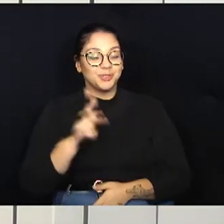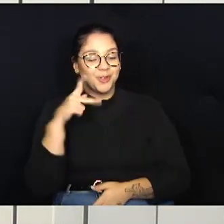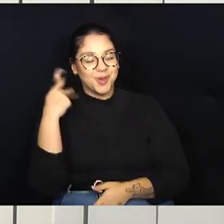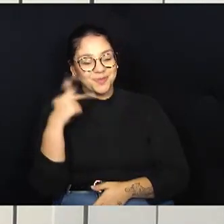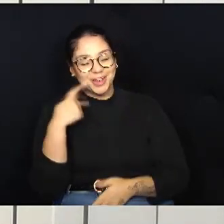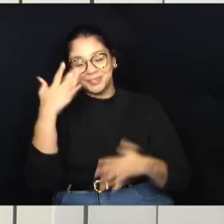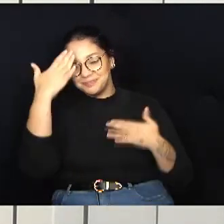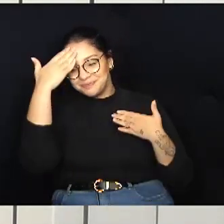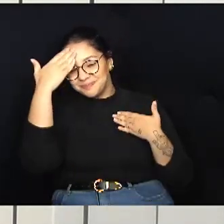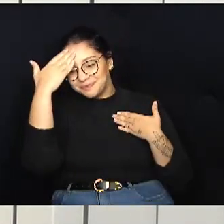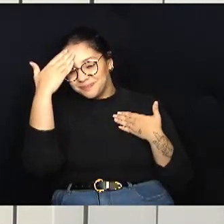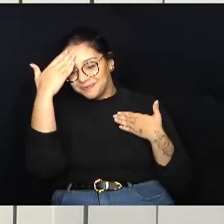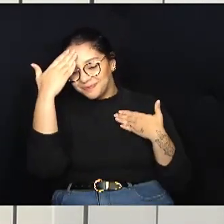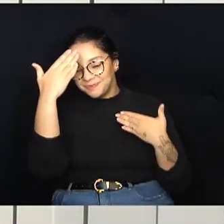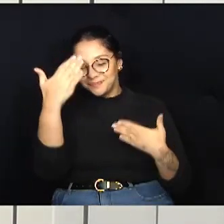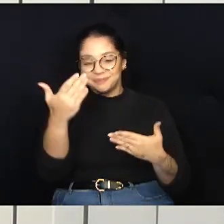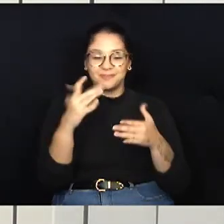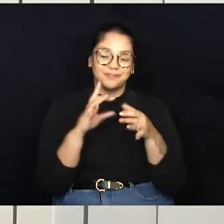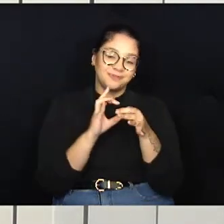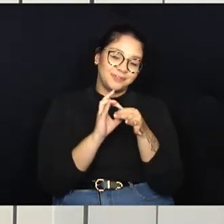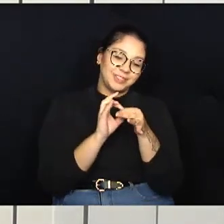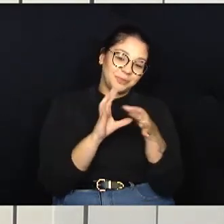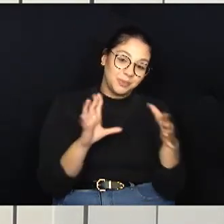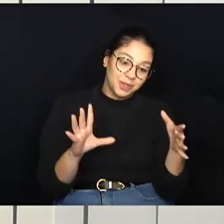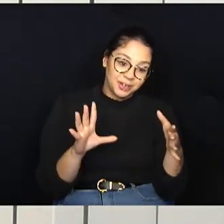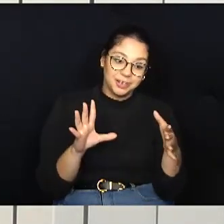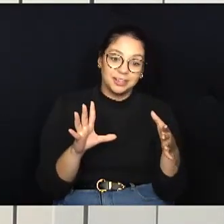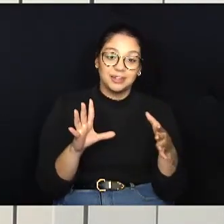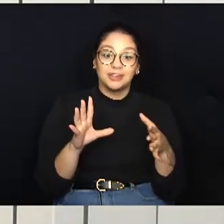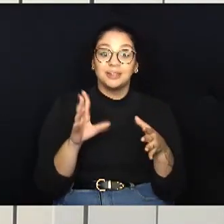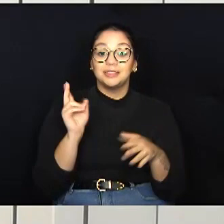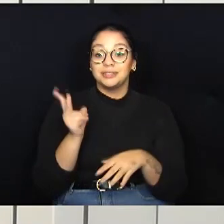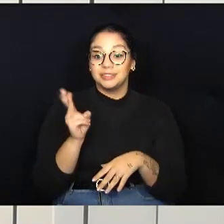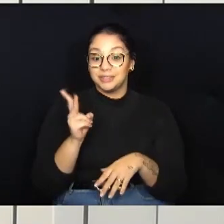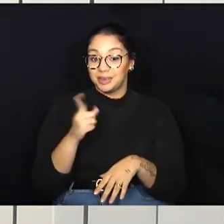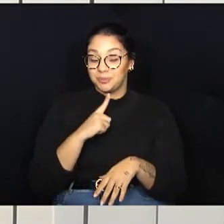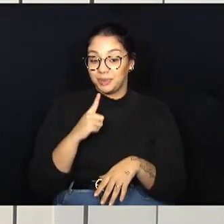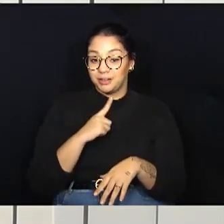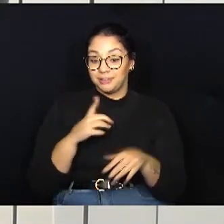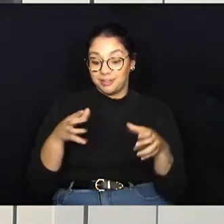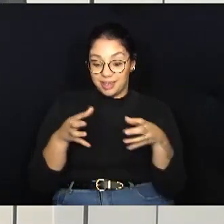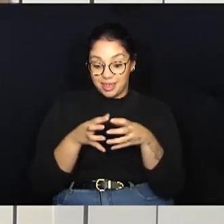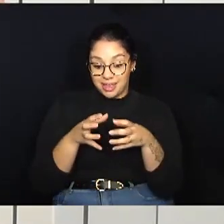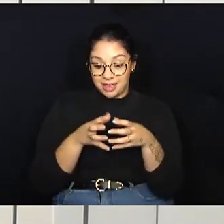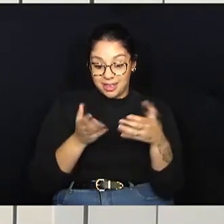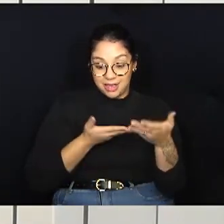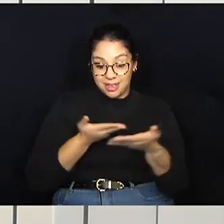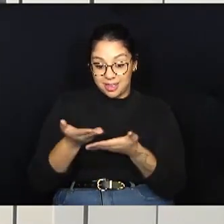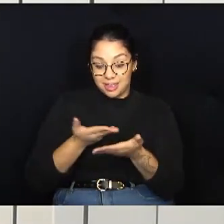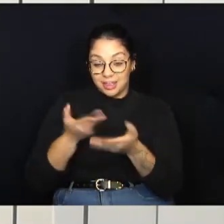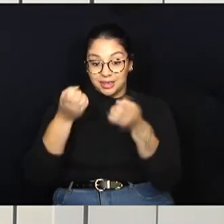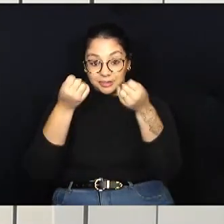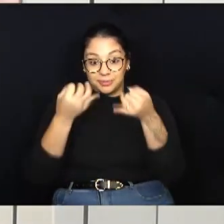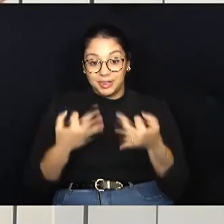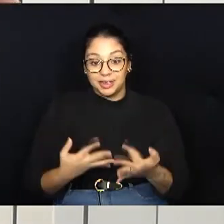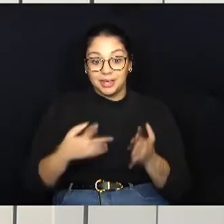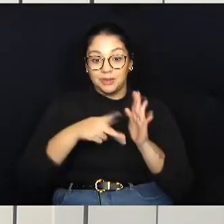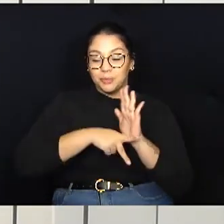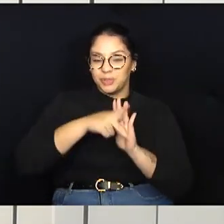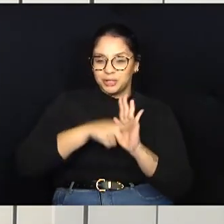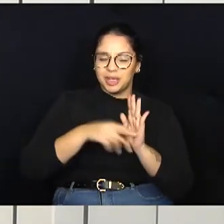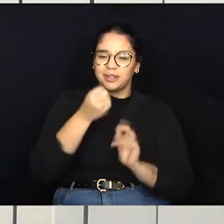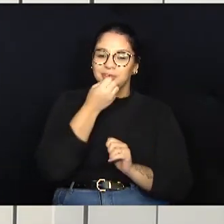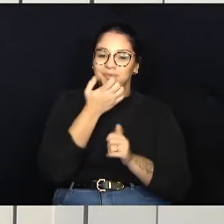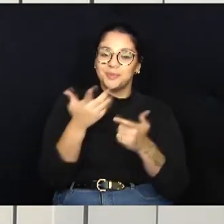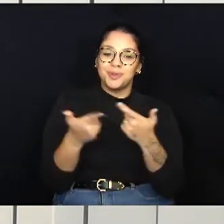muito obrigado pela disponibilidade de sempre atender a nossa equipe, de explicar os projetos. Boa sorte